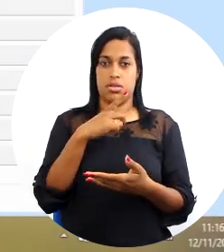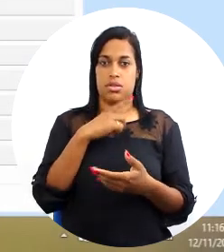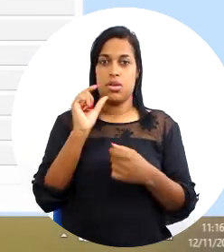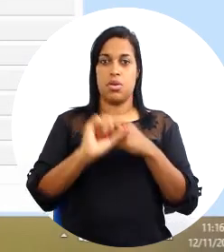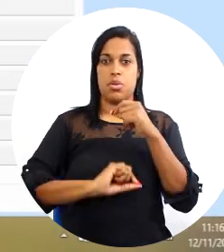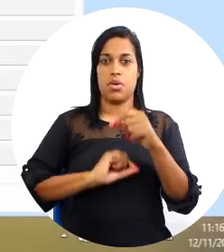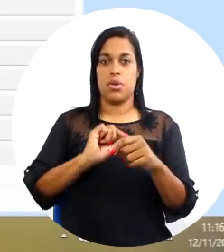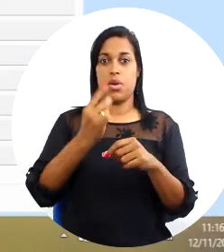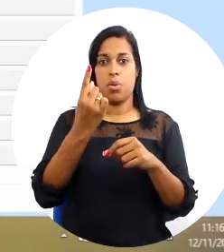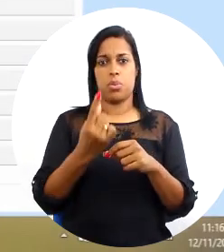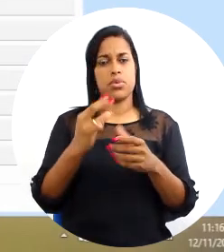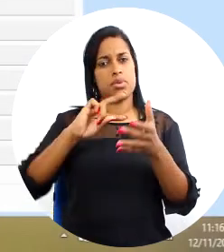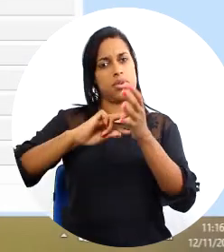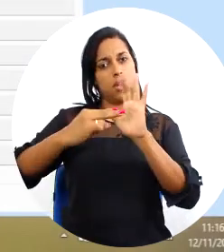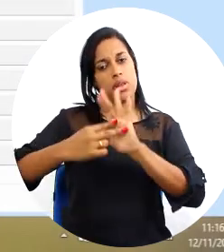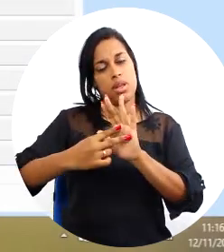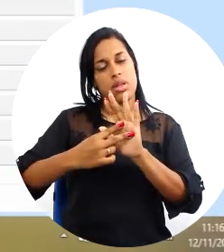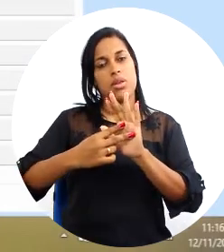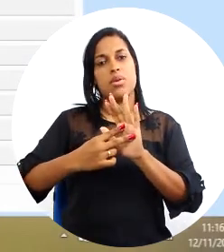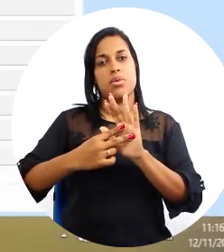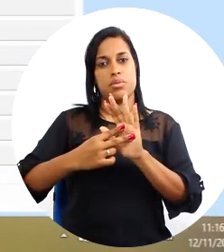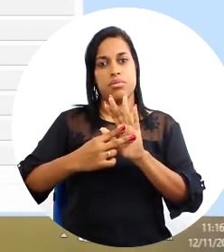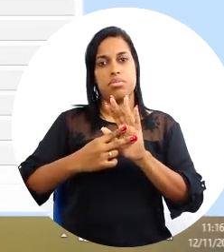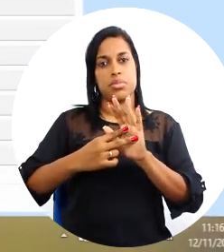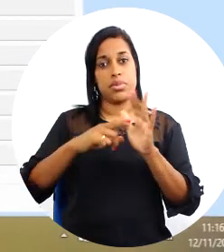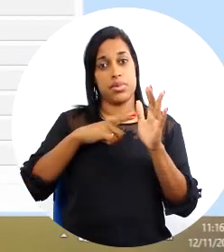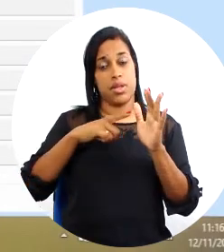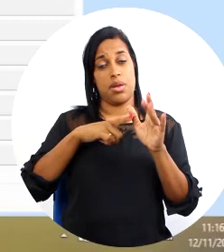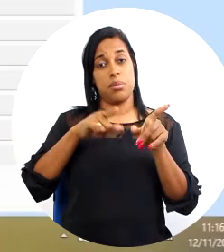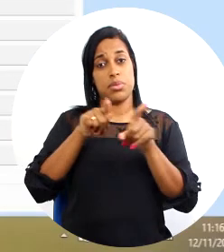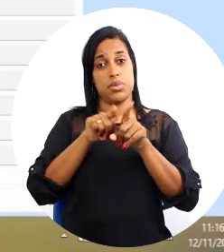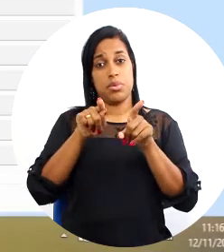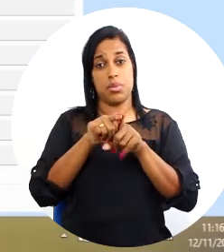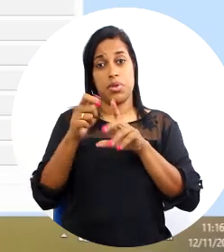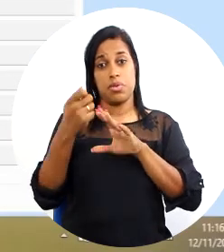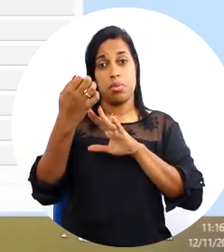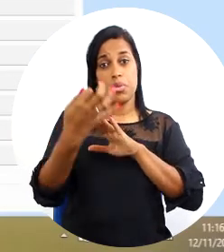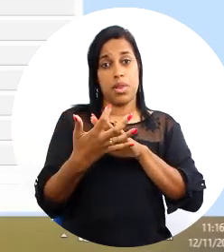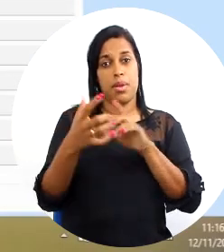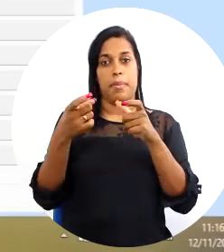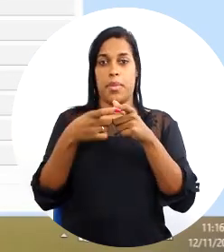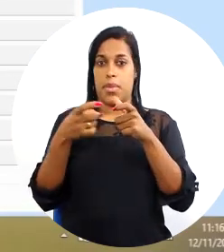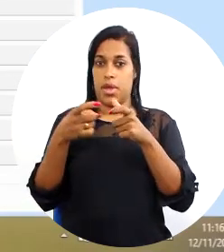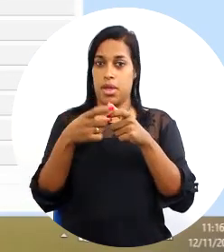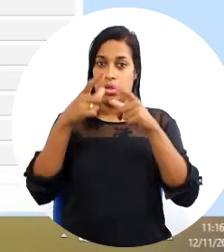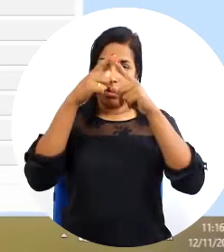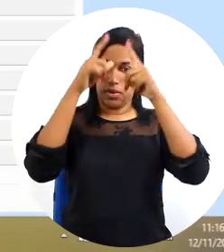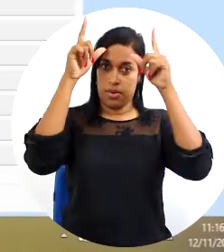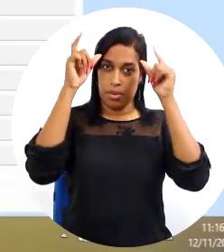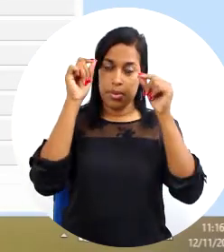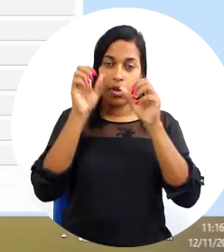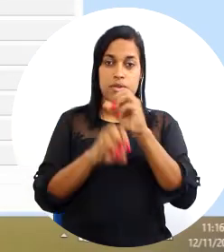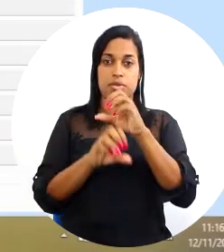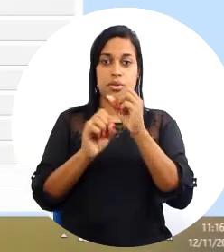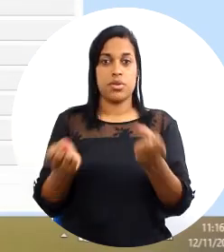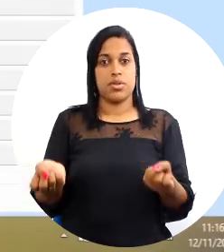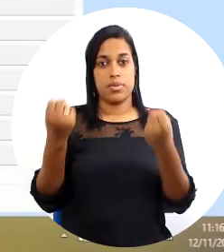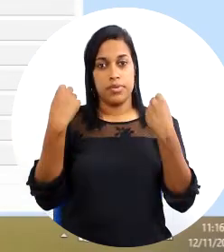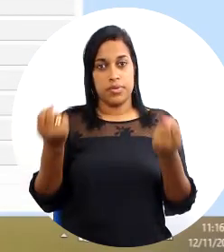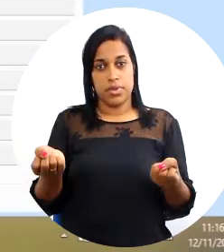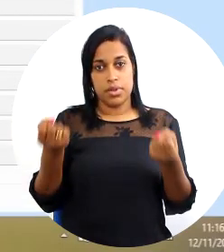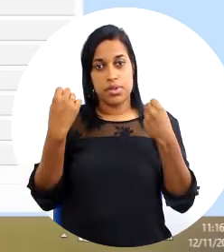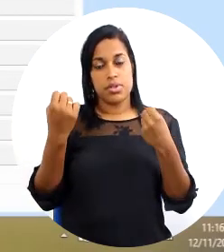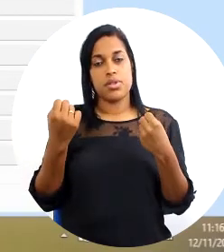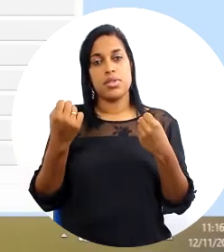um sentido mais ou menos então temos tanto voltados para a área médica e de enfermagem educação física